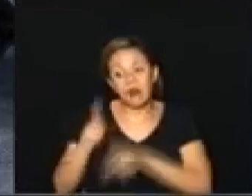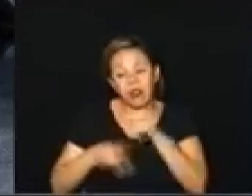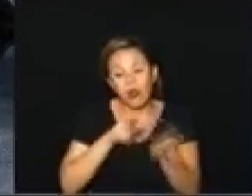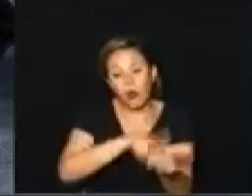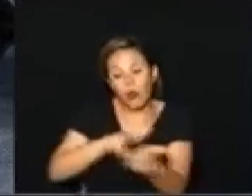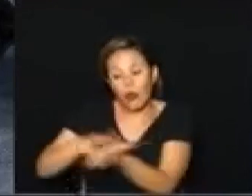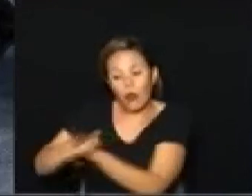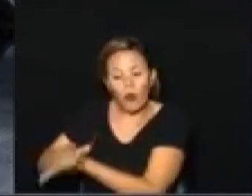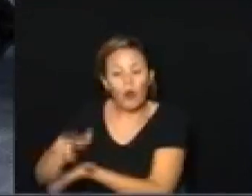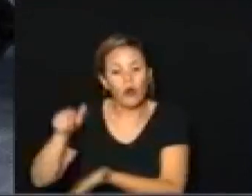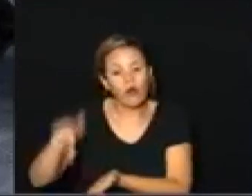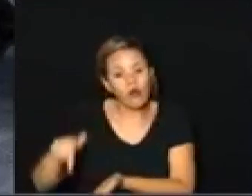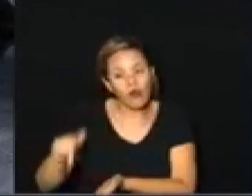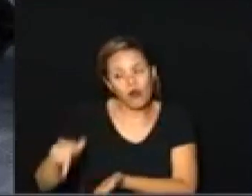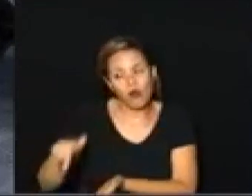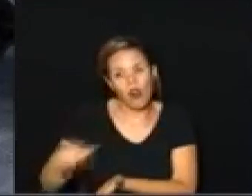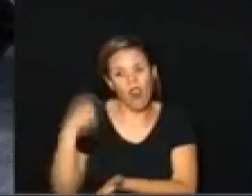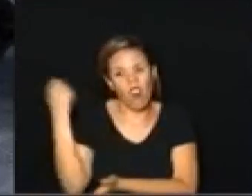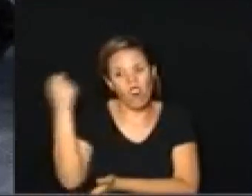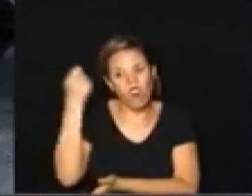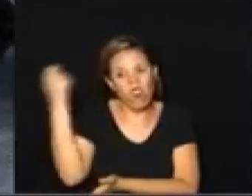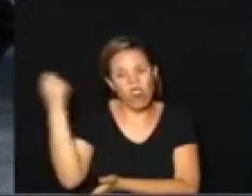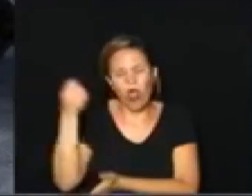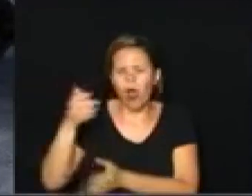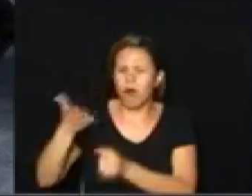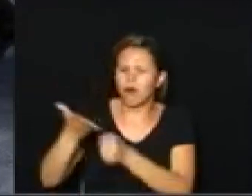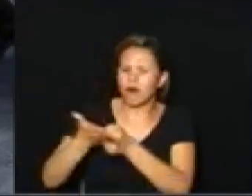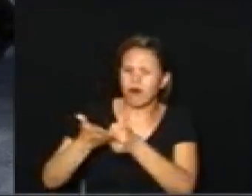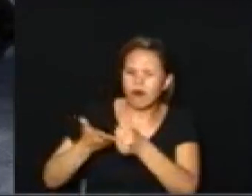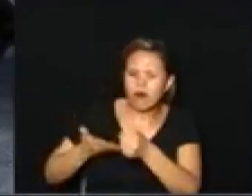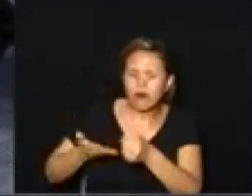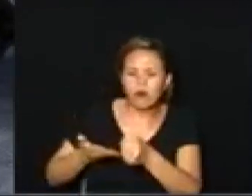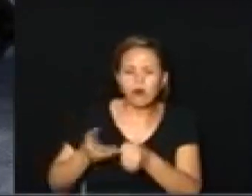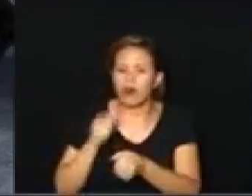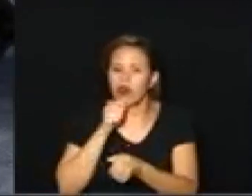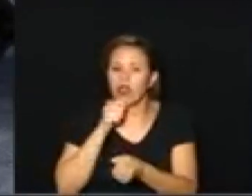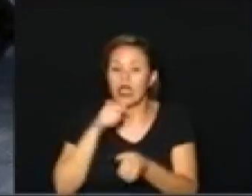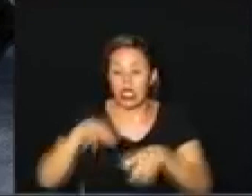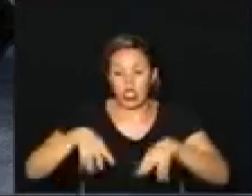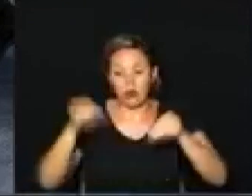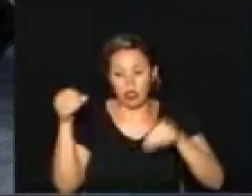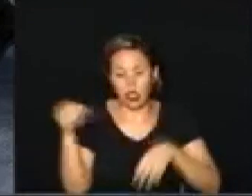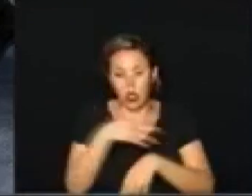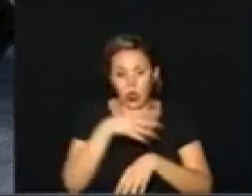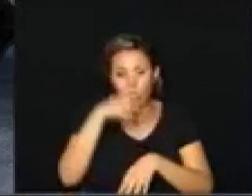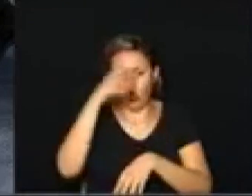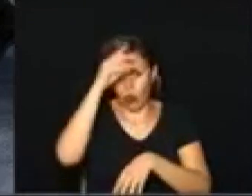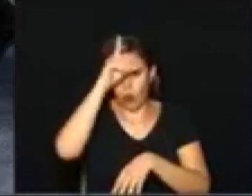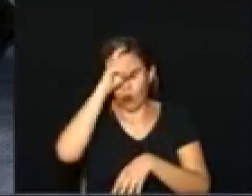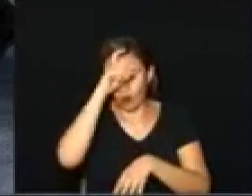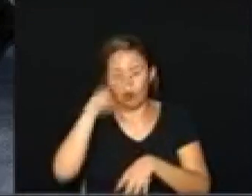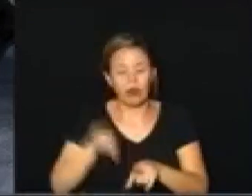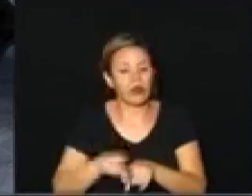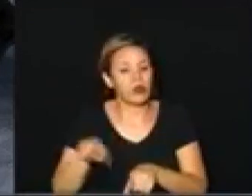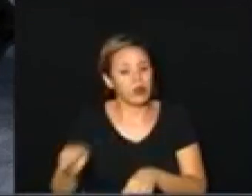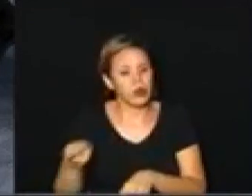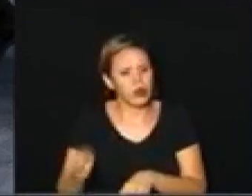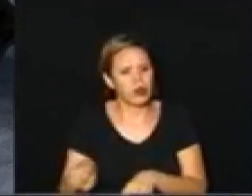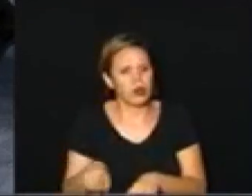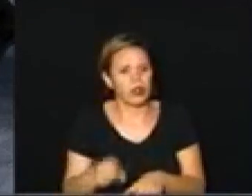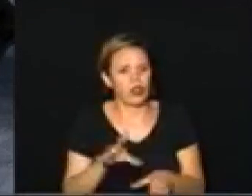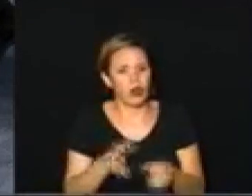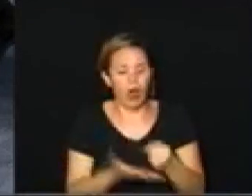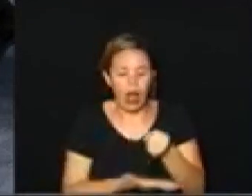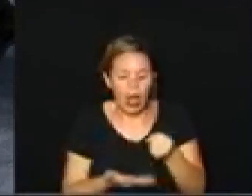pacientes com gravidade intermediária. A unidade não está recebendo só pessoas suspeitas ou de baixa complexidade, já